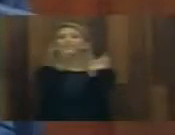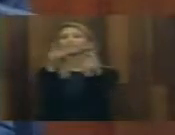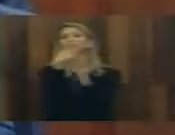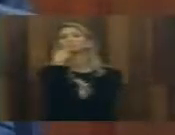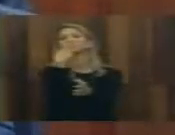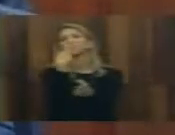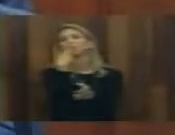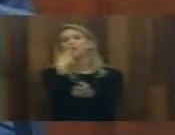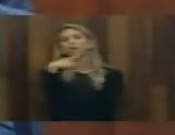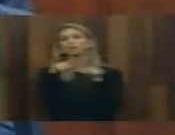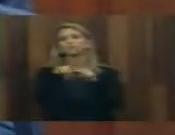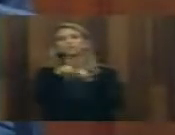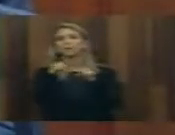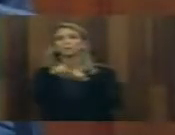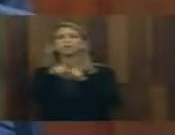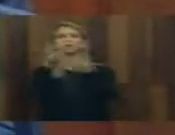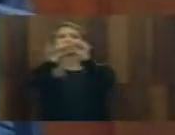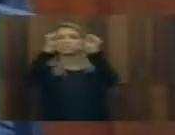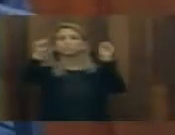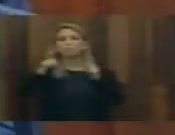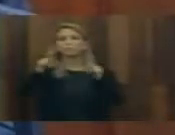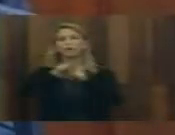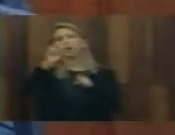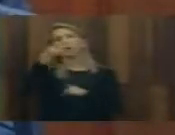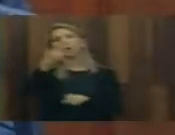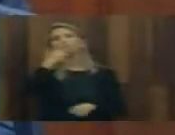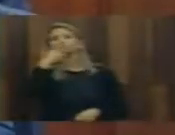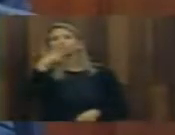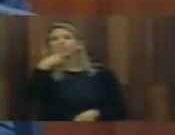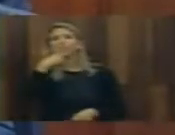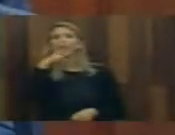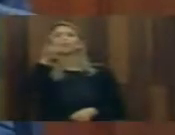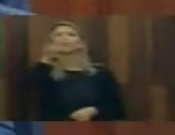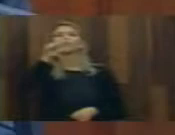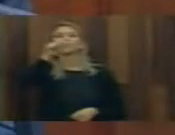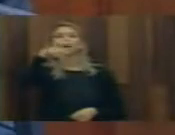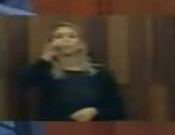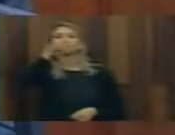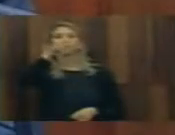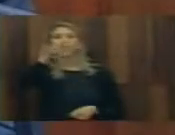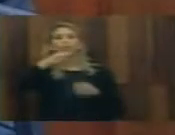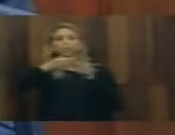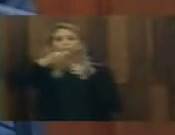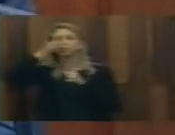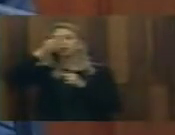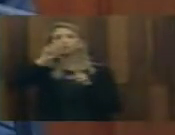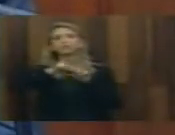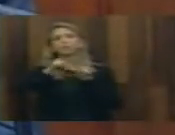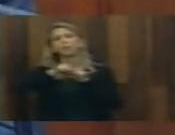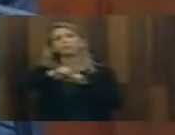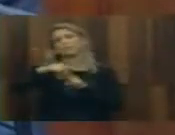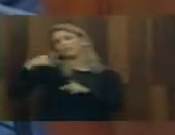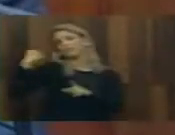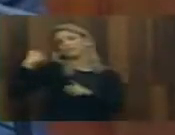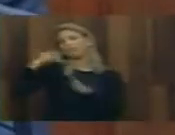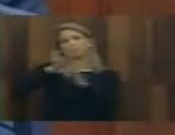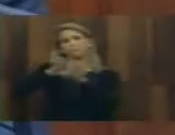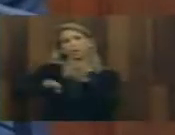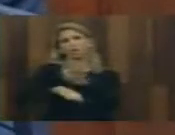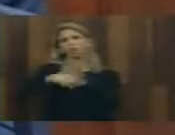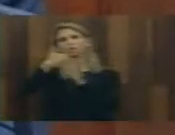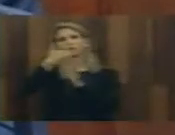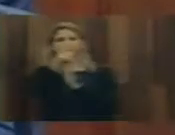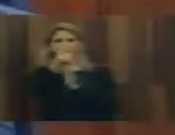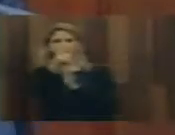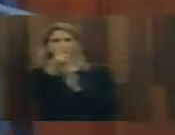vapes, conhecido como cigarros a vapor, aos menores de 18 anos de idade e da outras providências. O projeto será encaminhado à